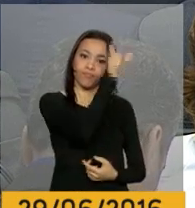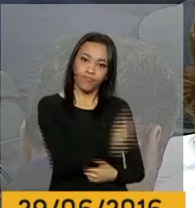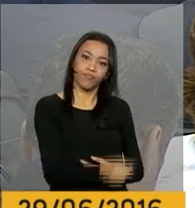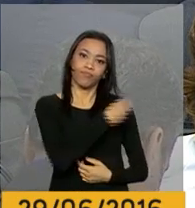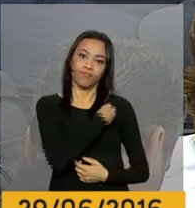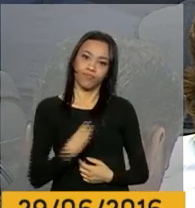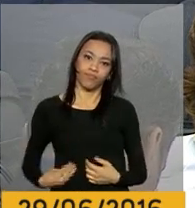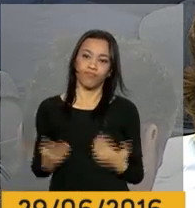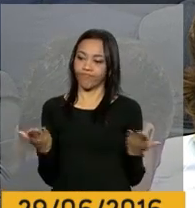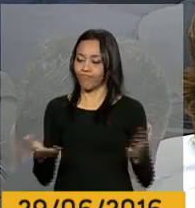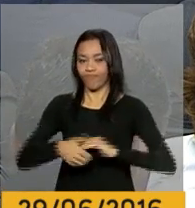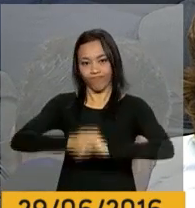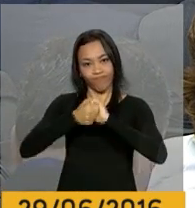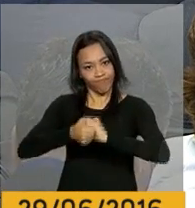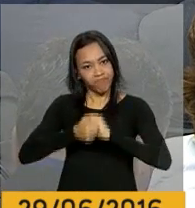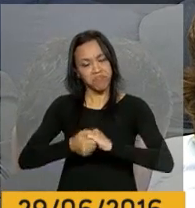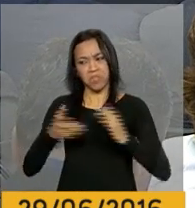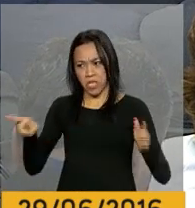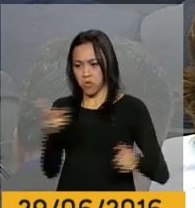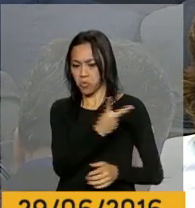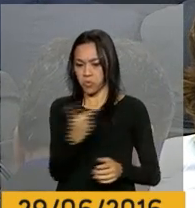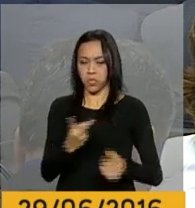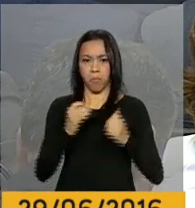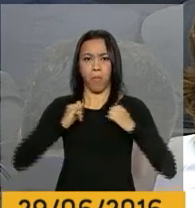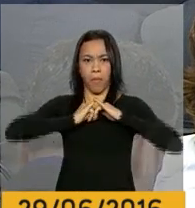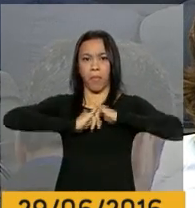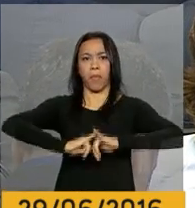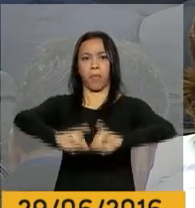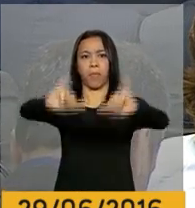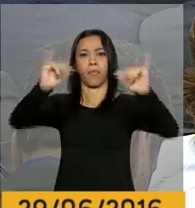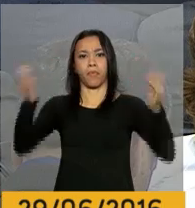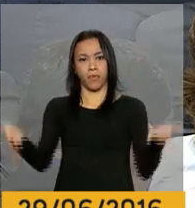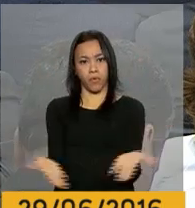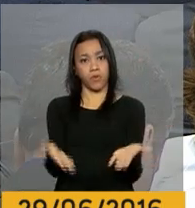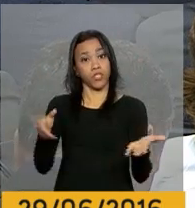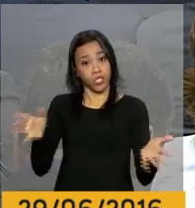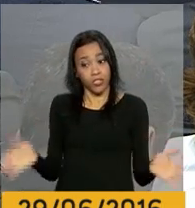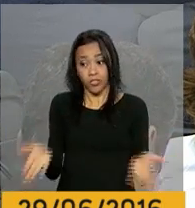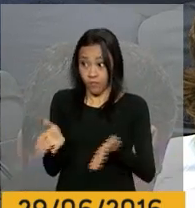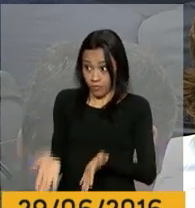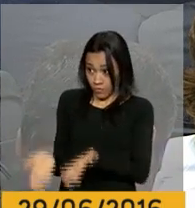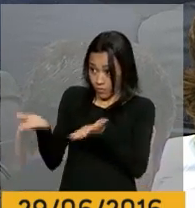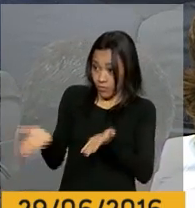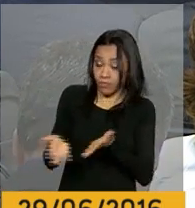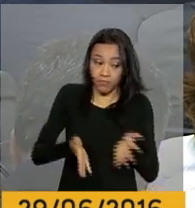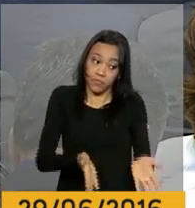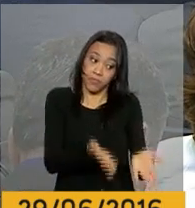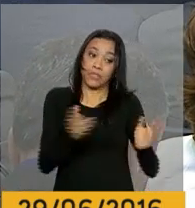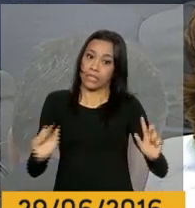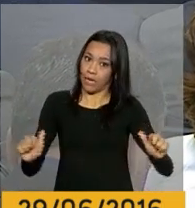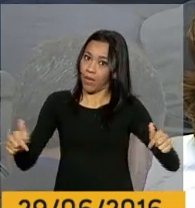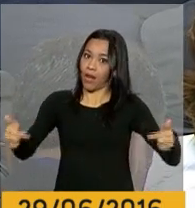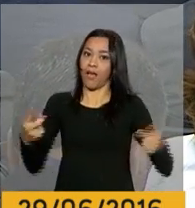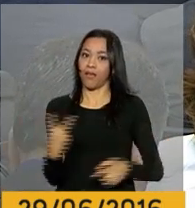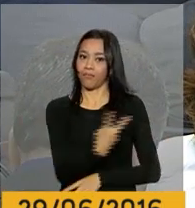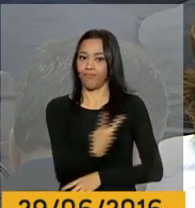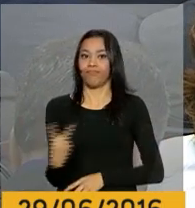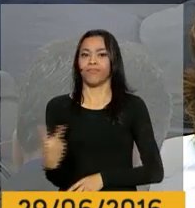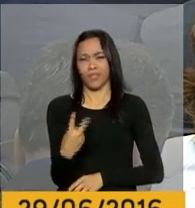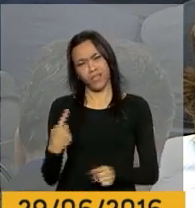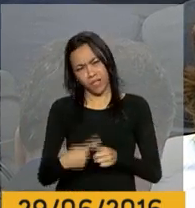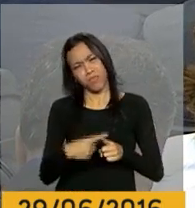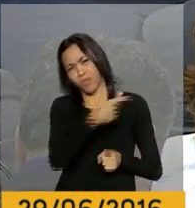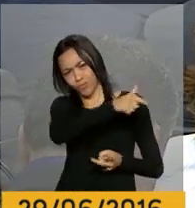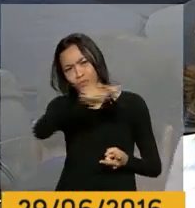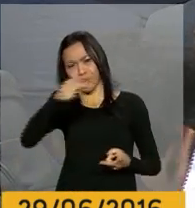pela oportunidade deste anúncio e incentivá-los a continuar a trabalhar, tal como faço com todos os